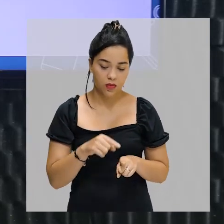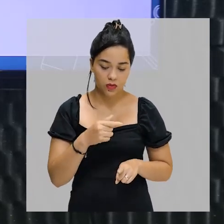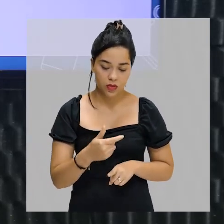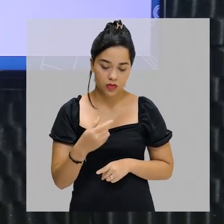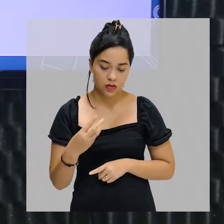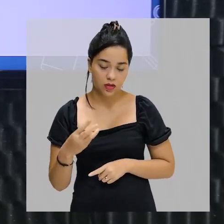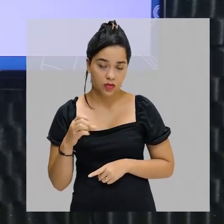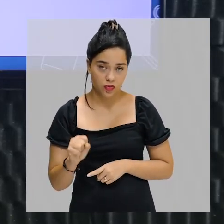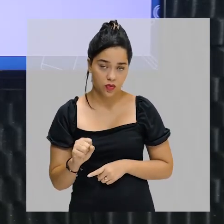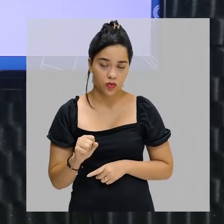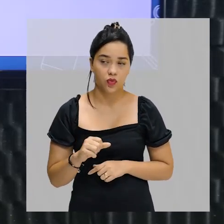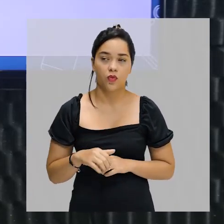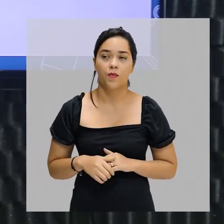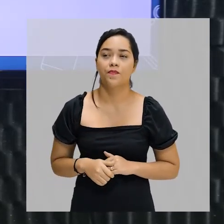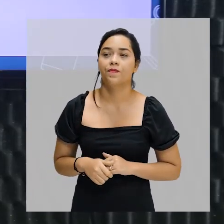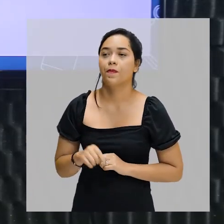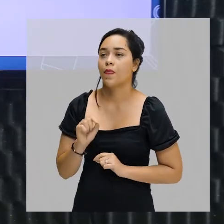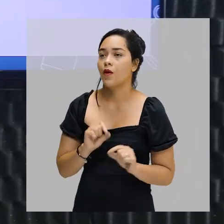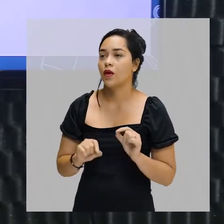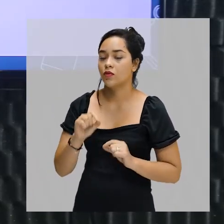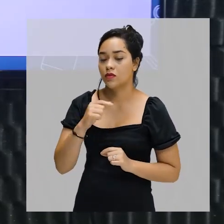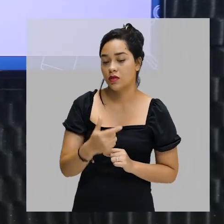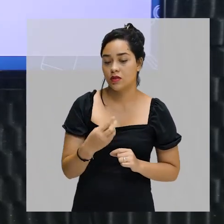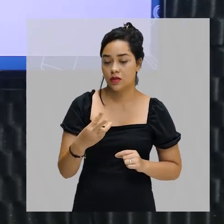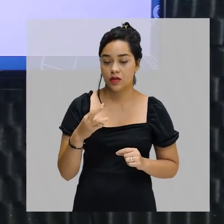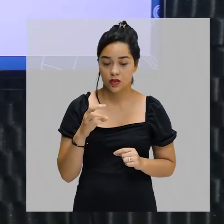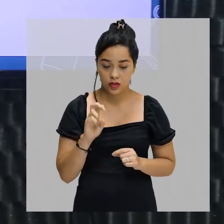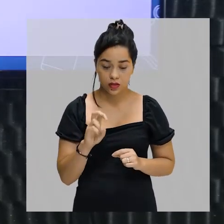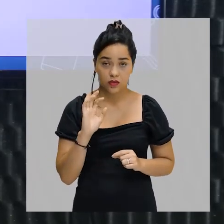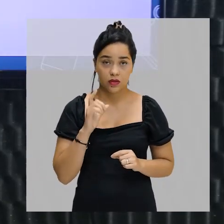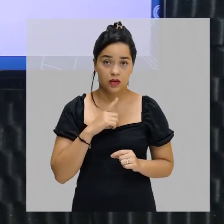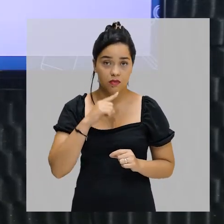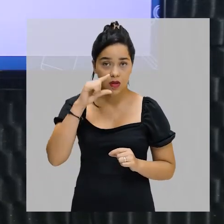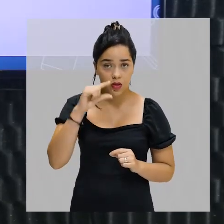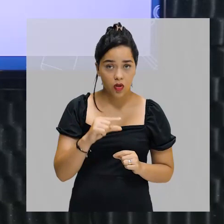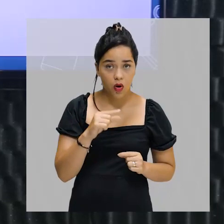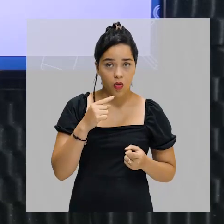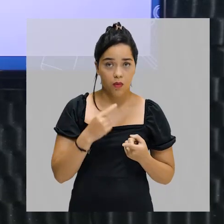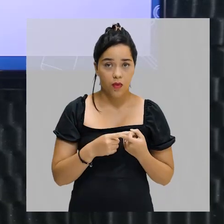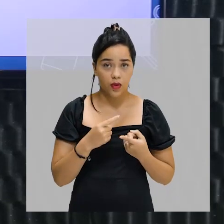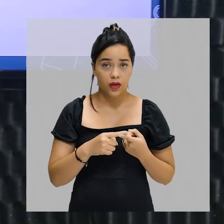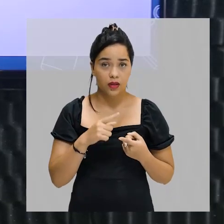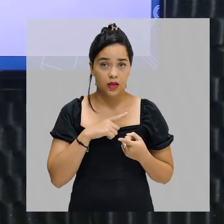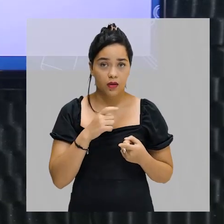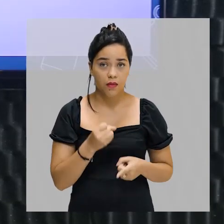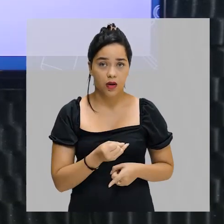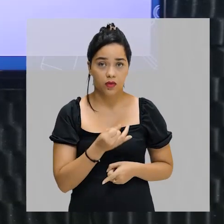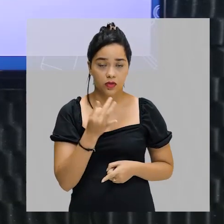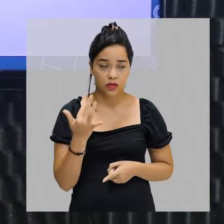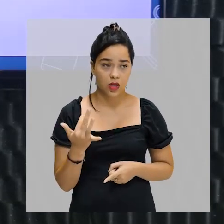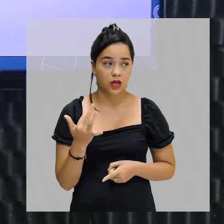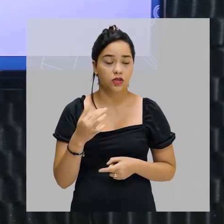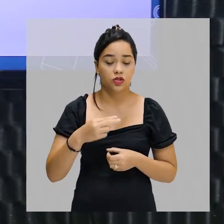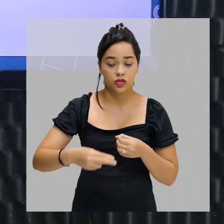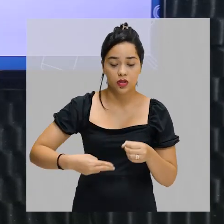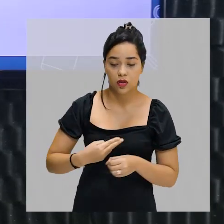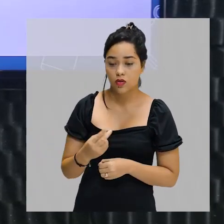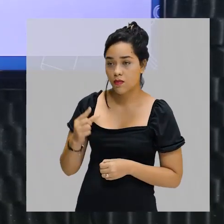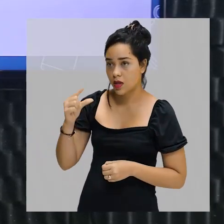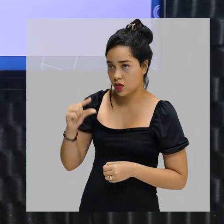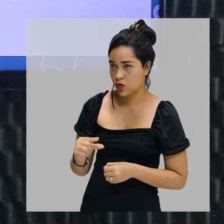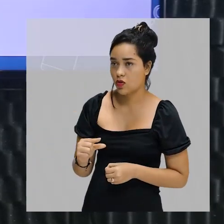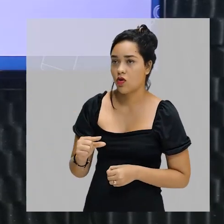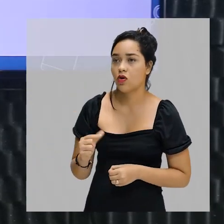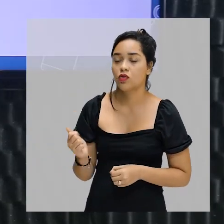238. Percebam o seguinte, o 235 ele tem massa menor, porque ele tem uma quantidade de nêutrons bem menor,